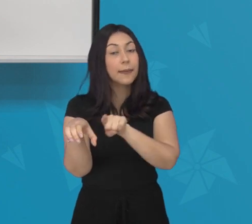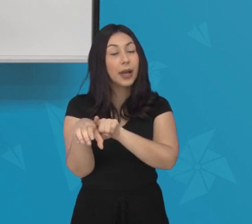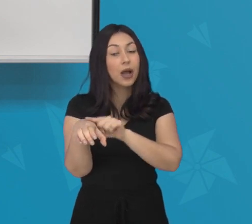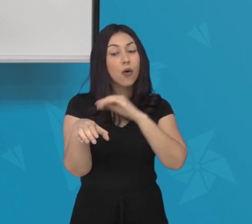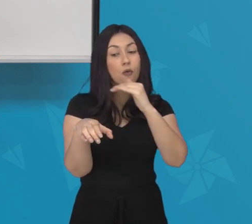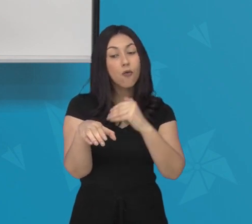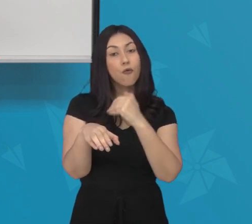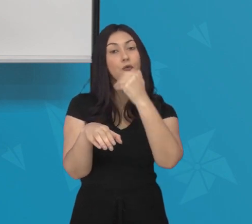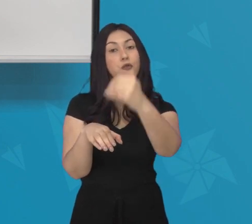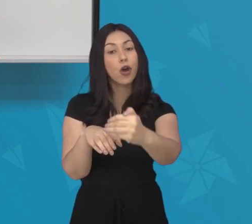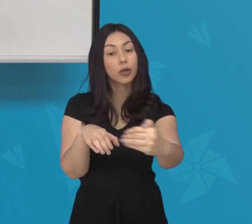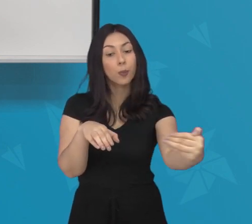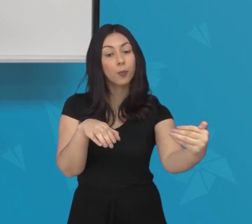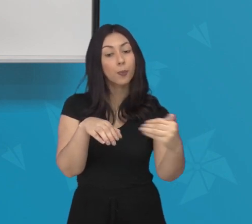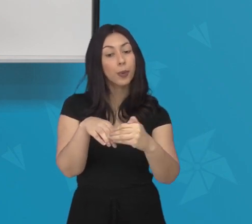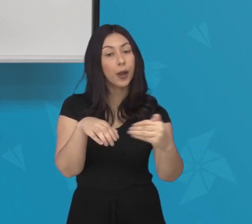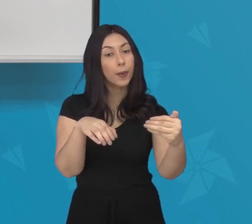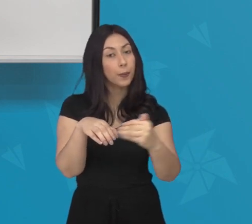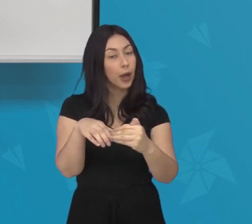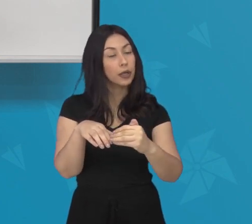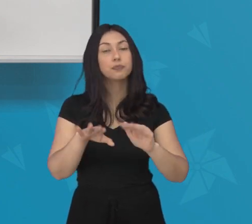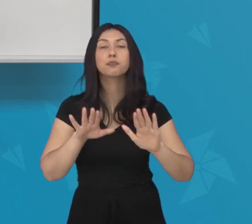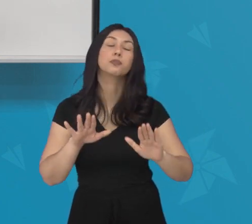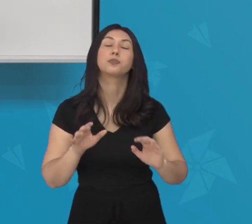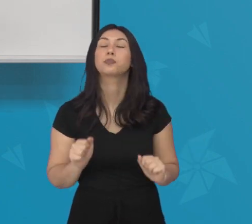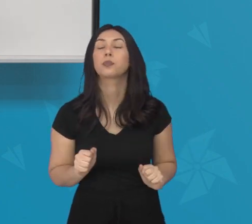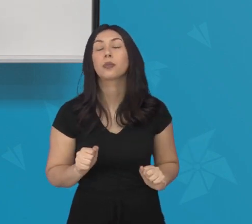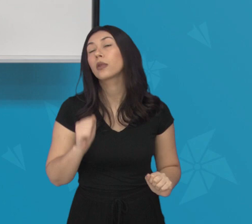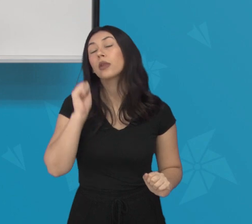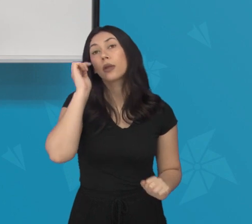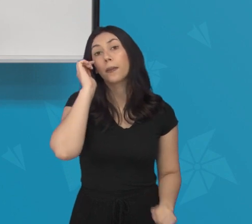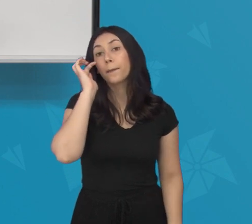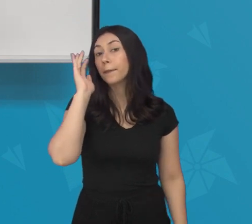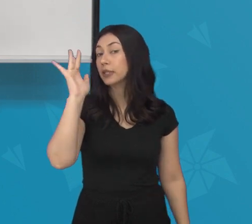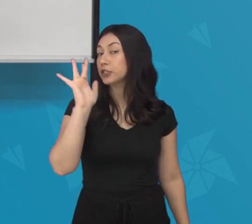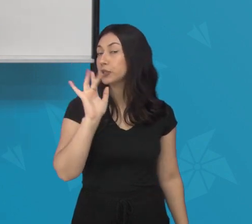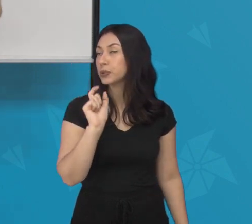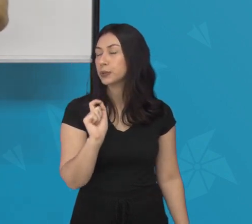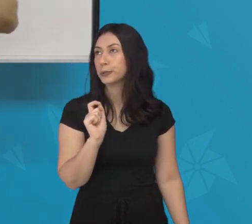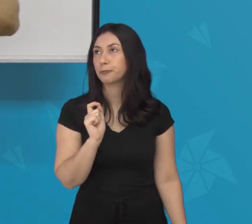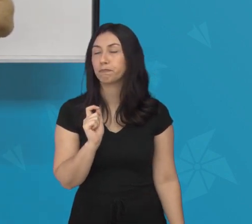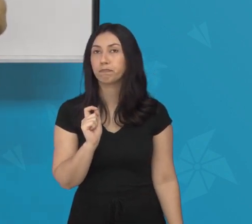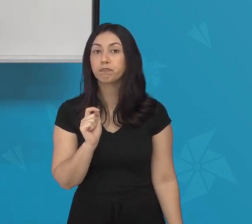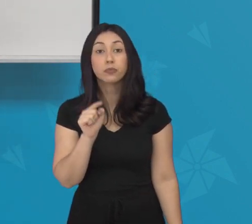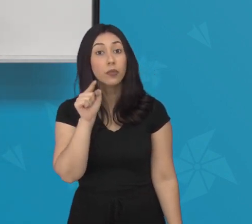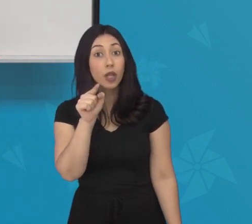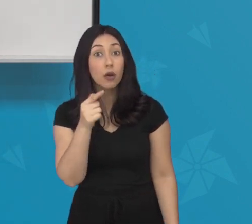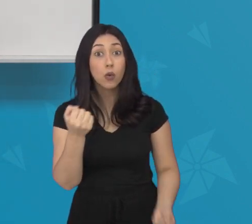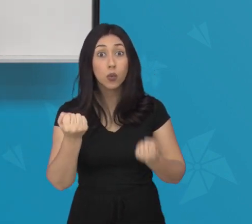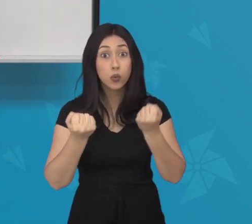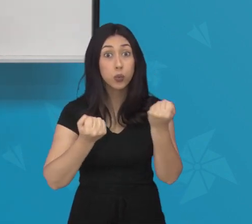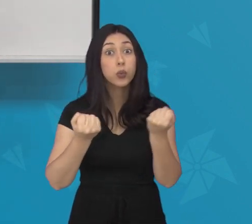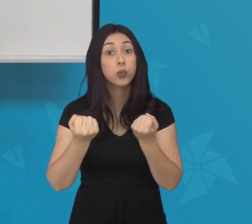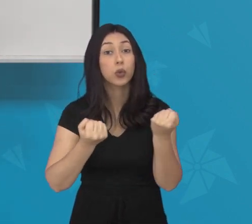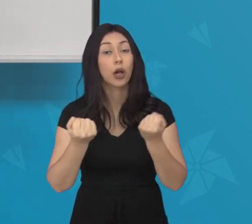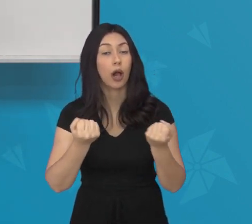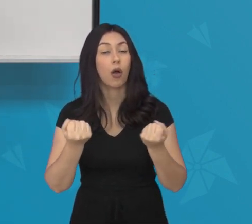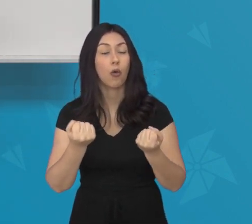para dentro desse sistema isolado. Olha só, imagine a seguinte situação. Você está dentro de um